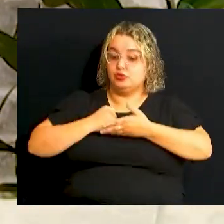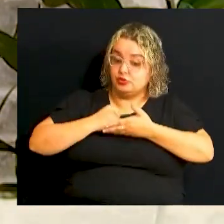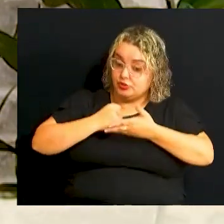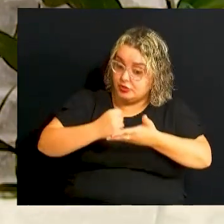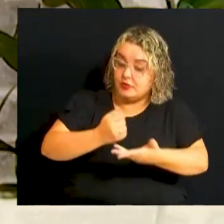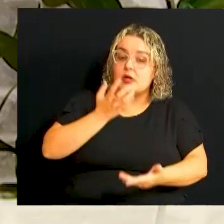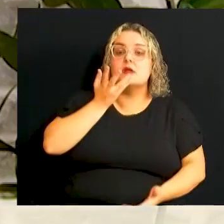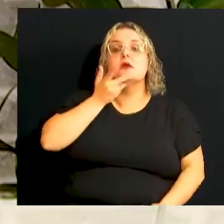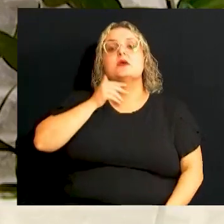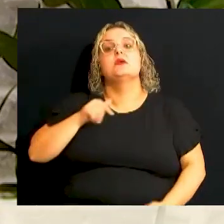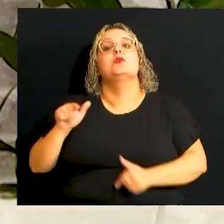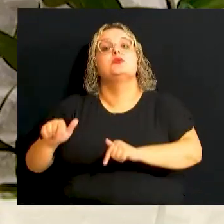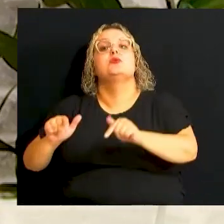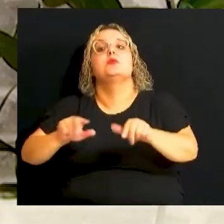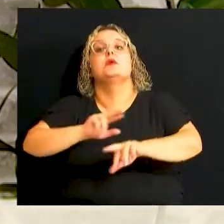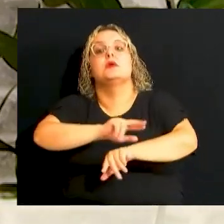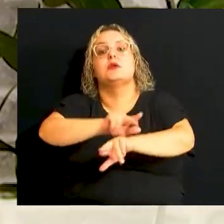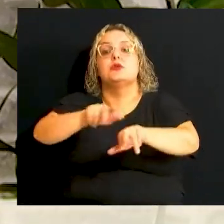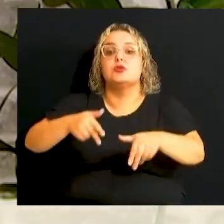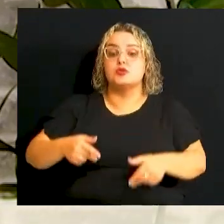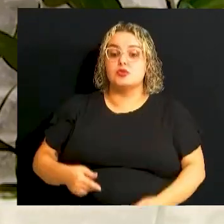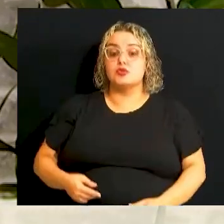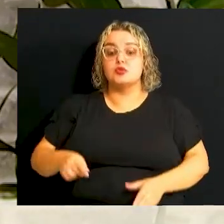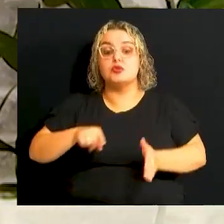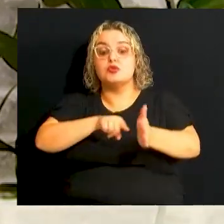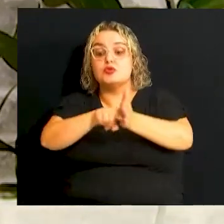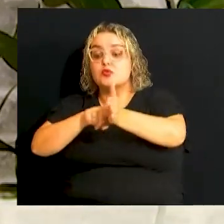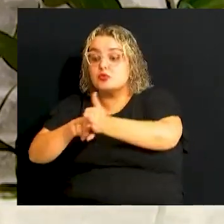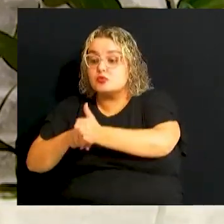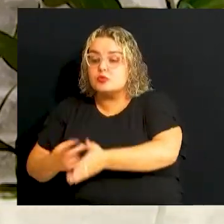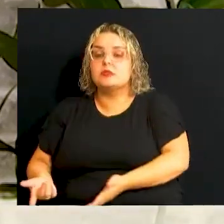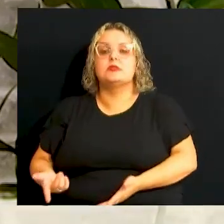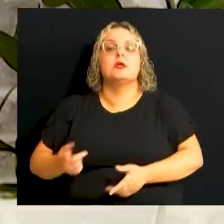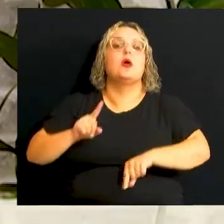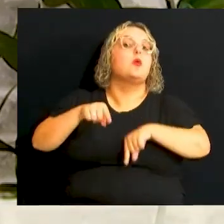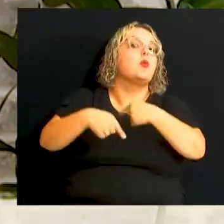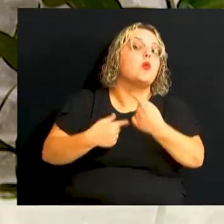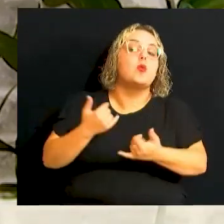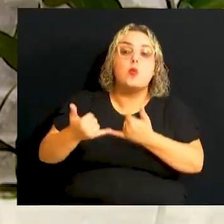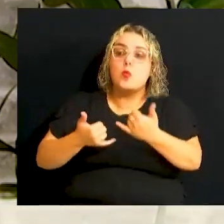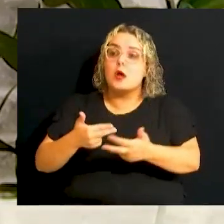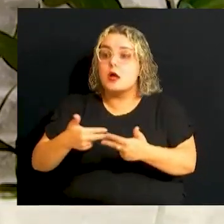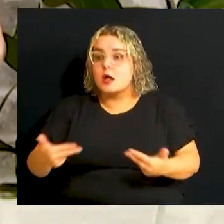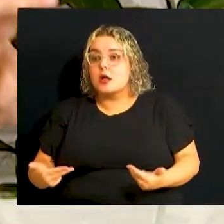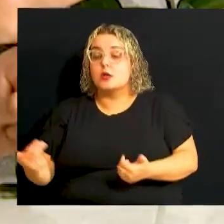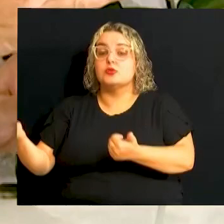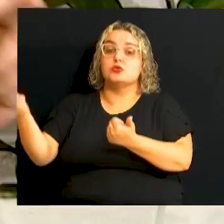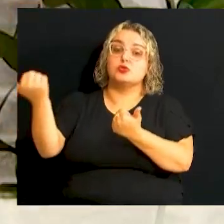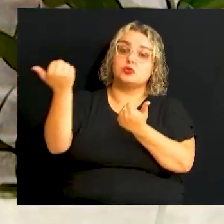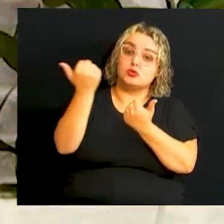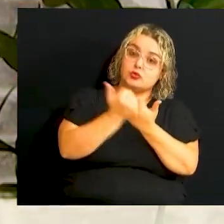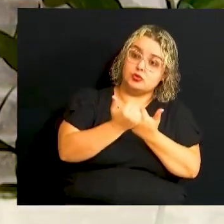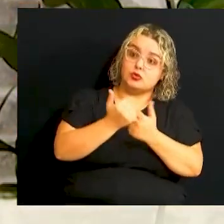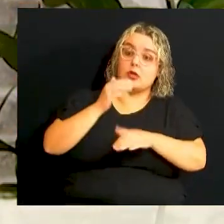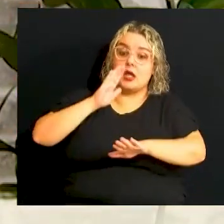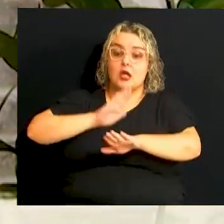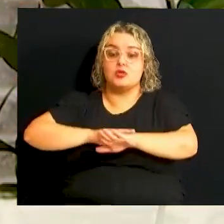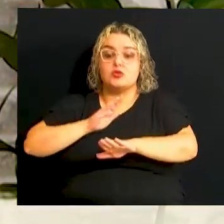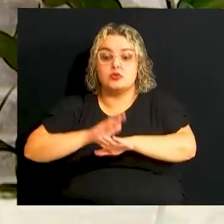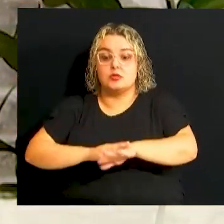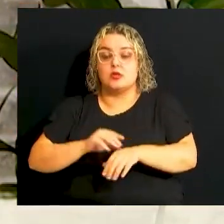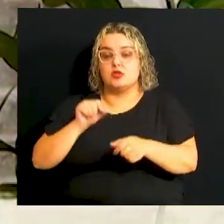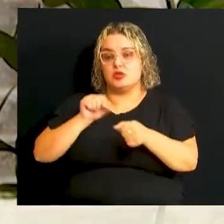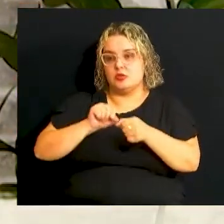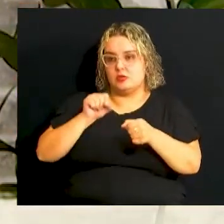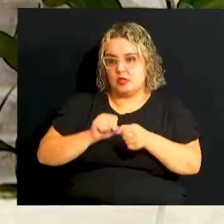de levar essa criança em lugares diferentes, de explorar outras brincadeiras, de substituir a atividade